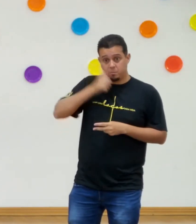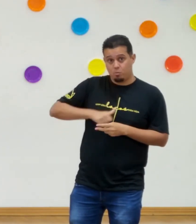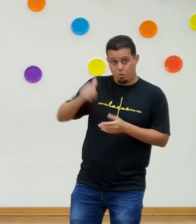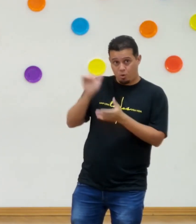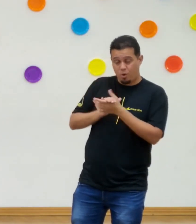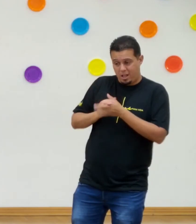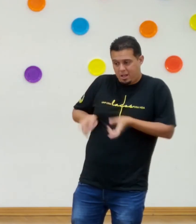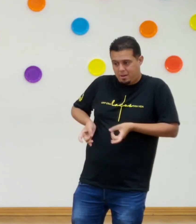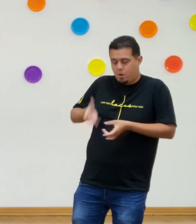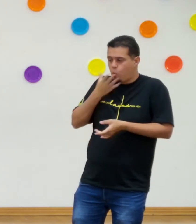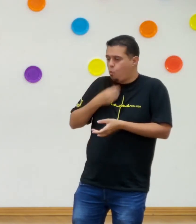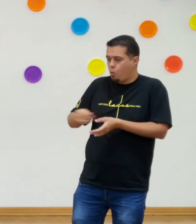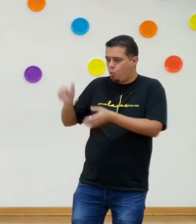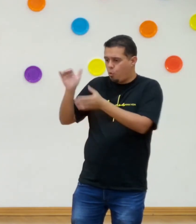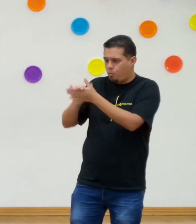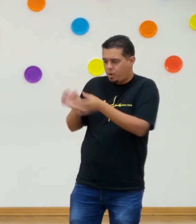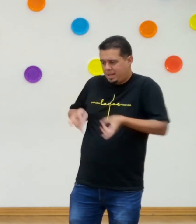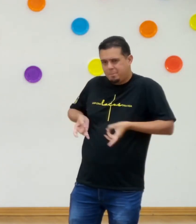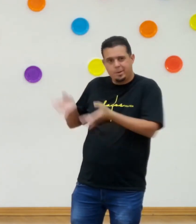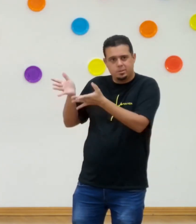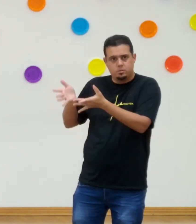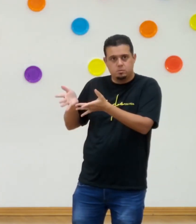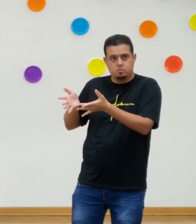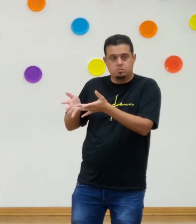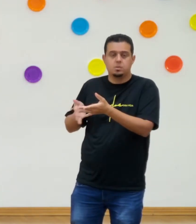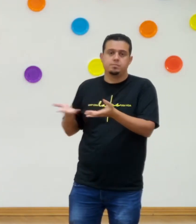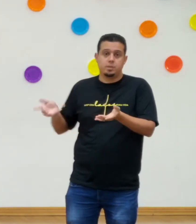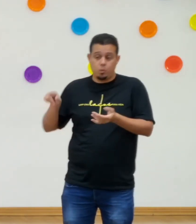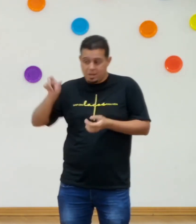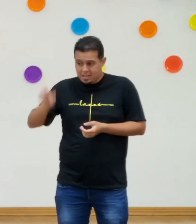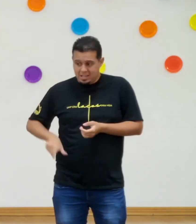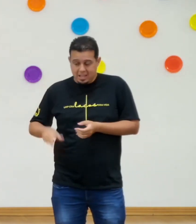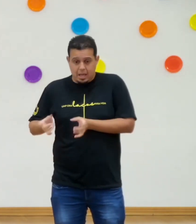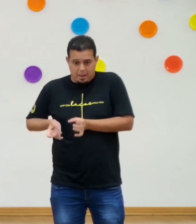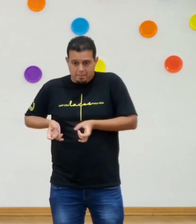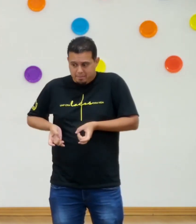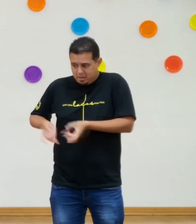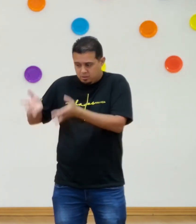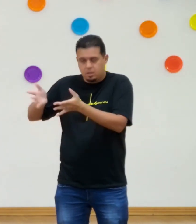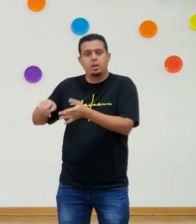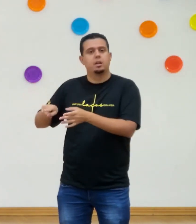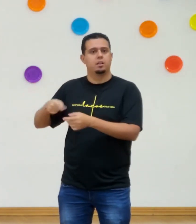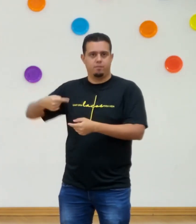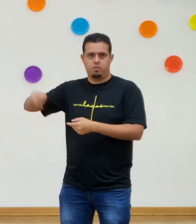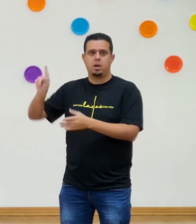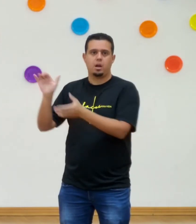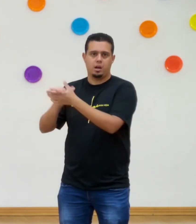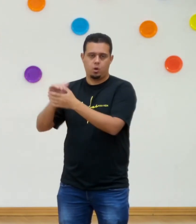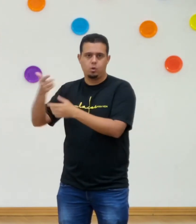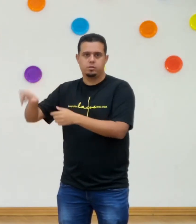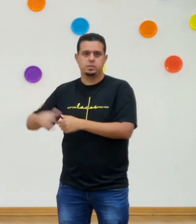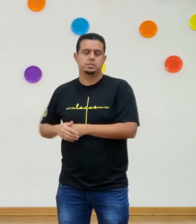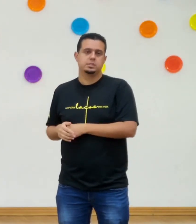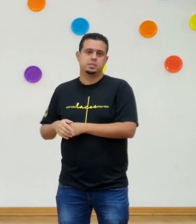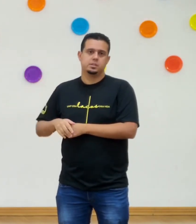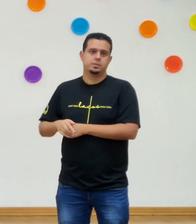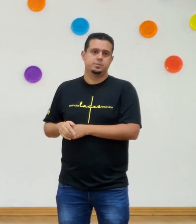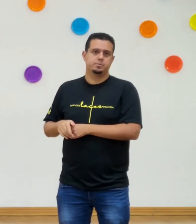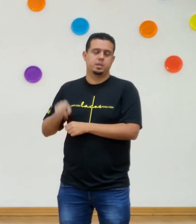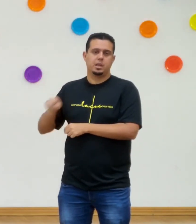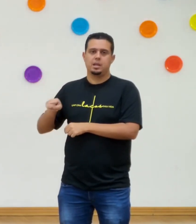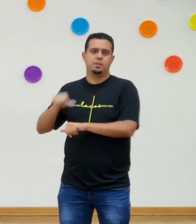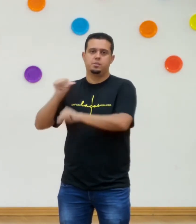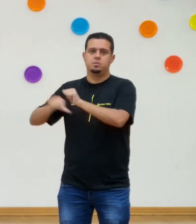marido ou vice-versa, aquele que foi abandonado pode se casar de novo, que não adulterará, que não será